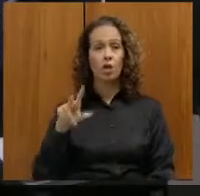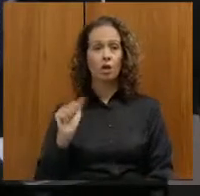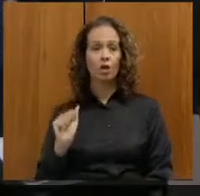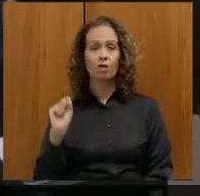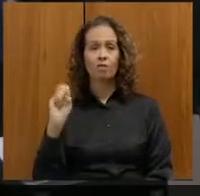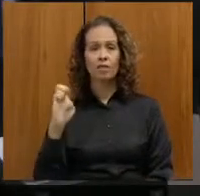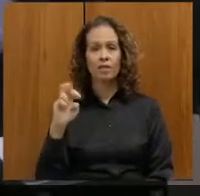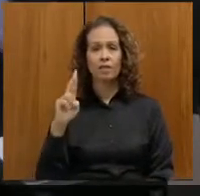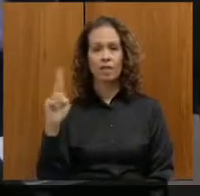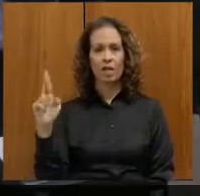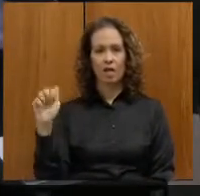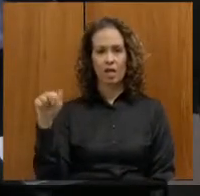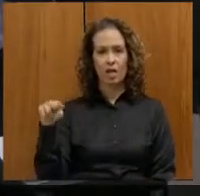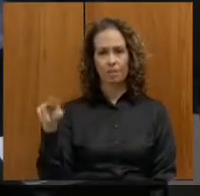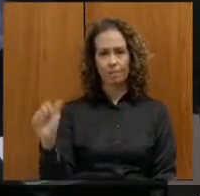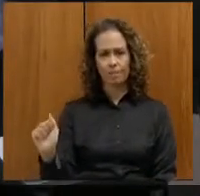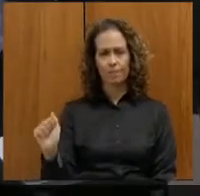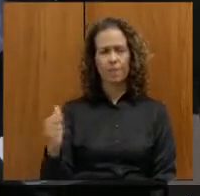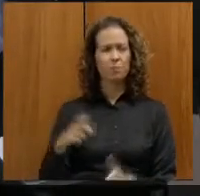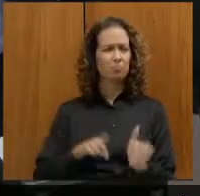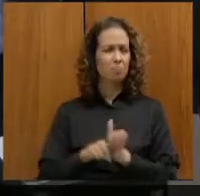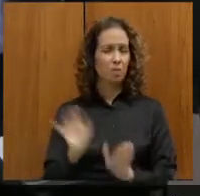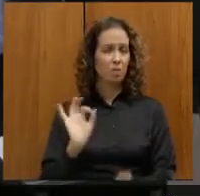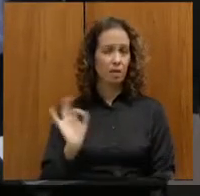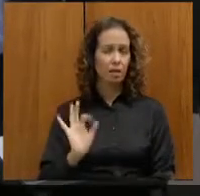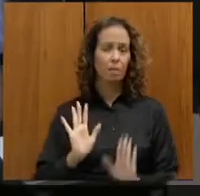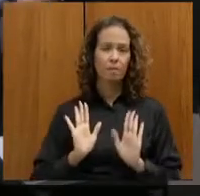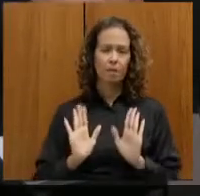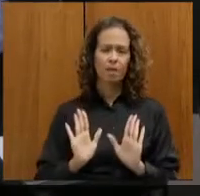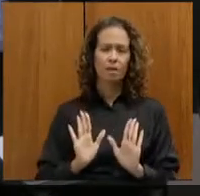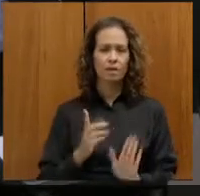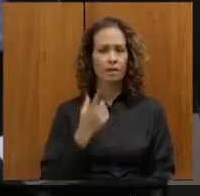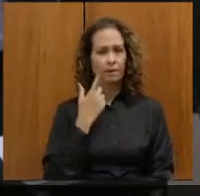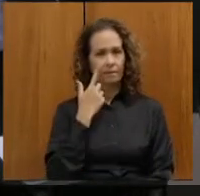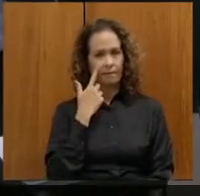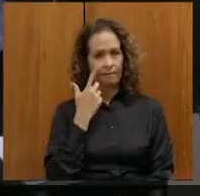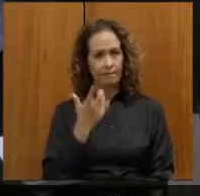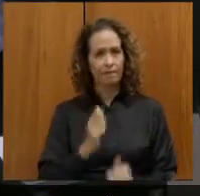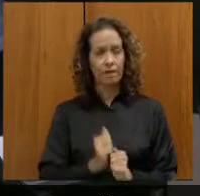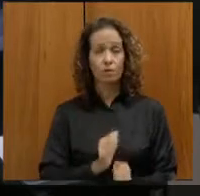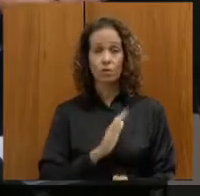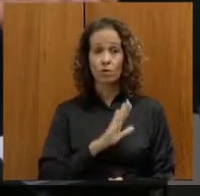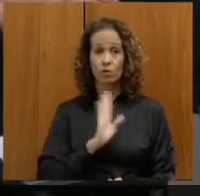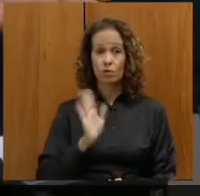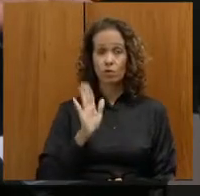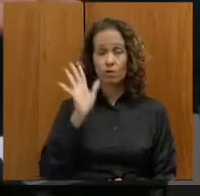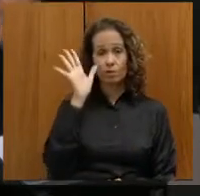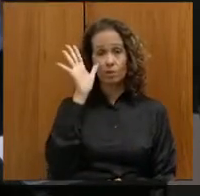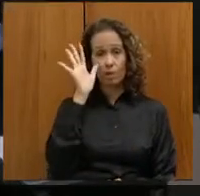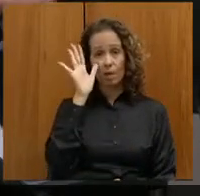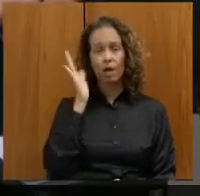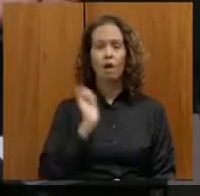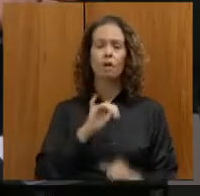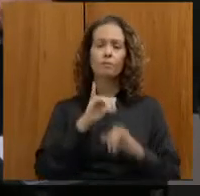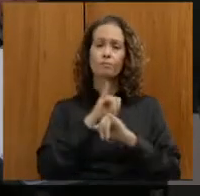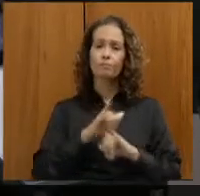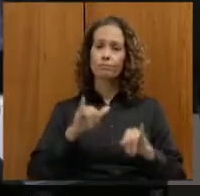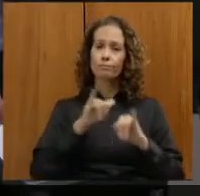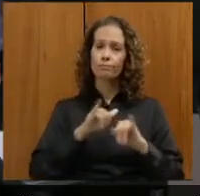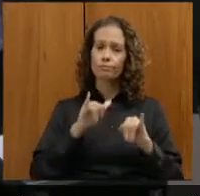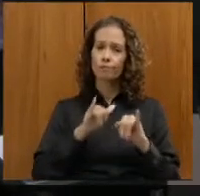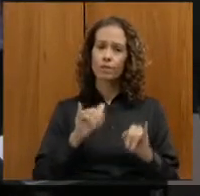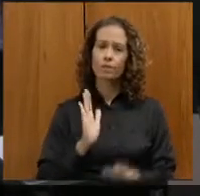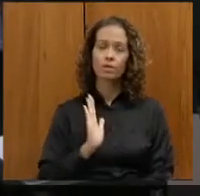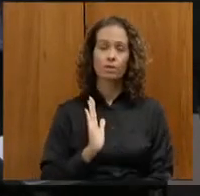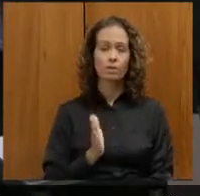perguntar isso secretário mas veja só só deve ter acompanhado comunicaram Sem dúvida